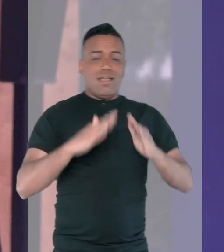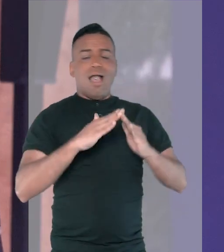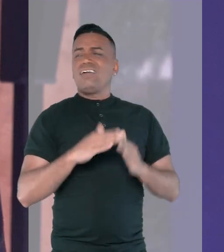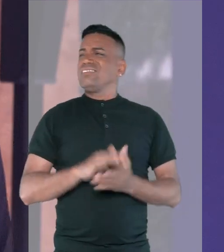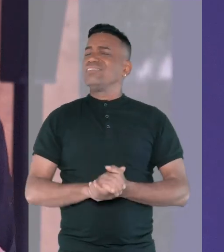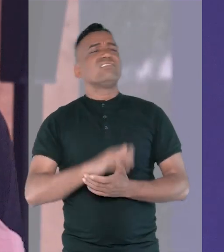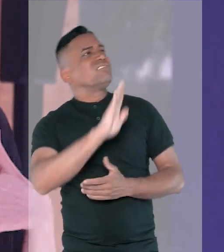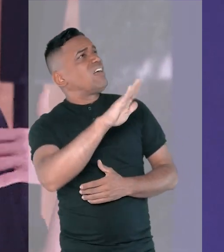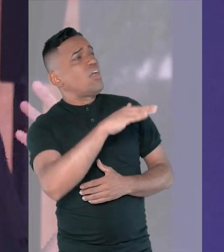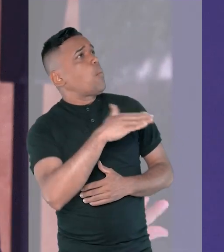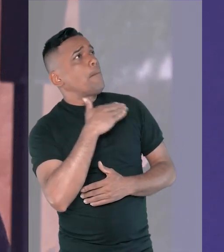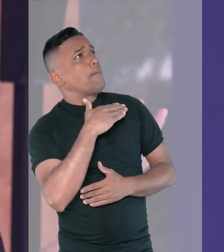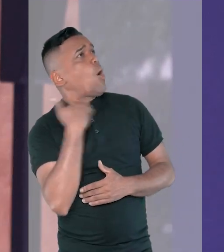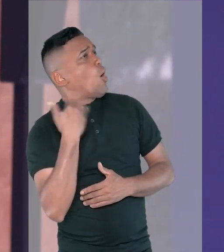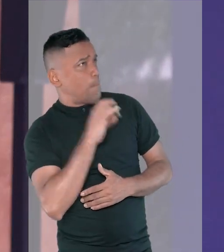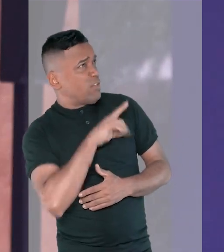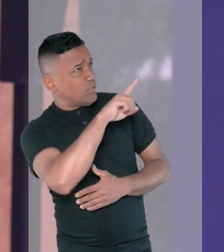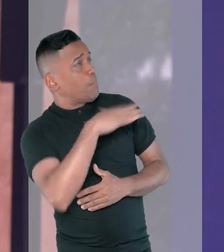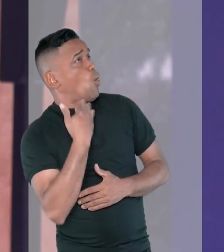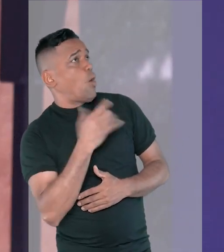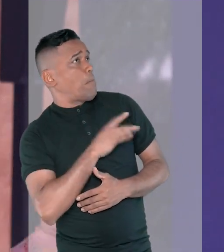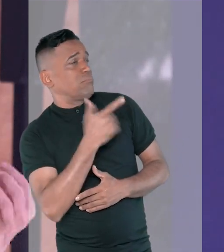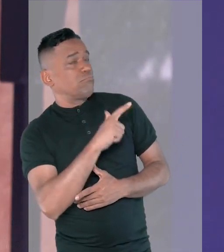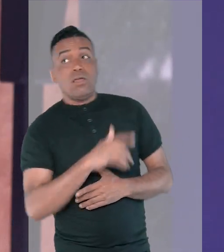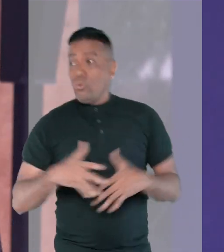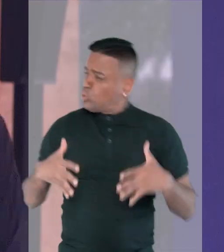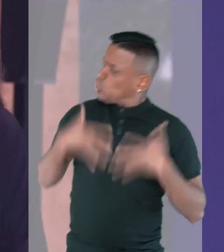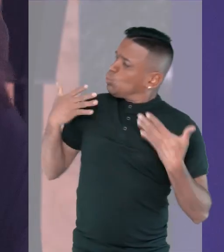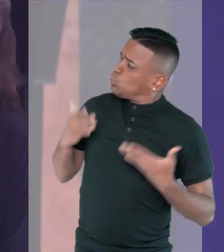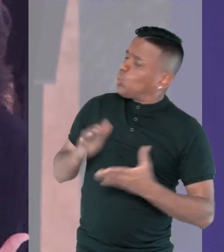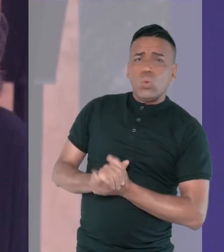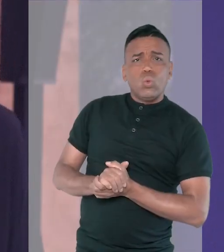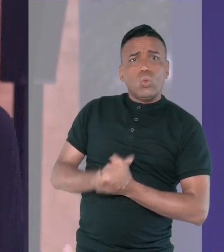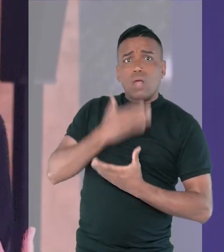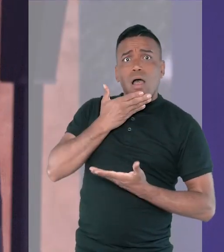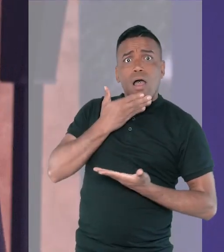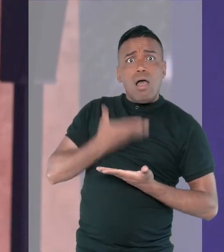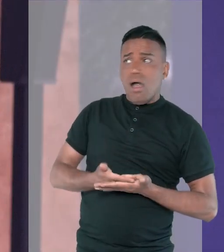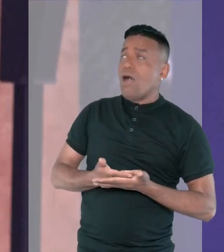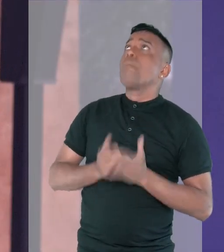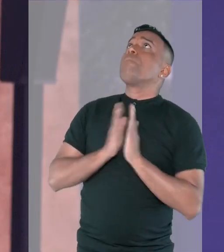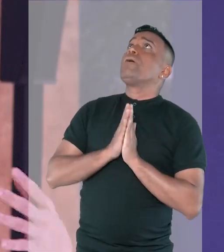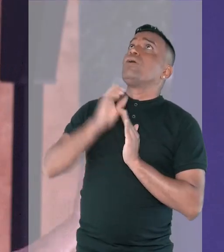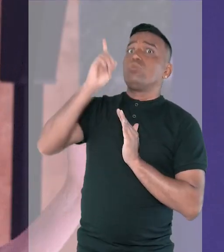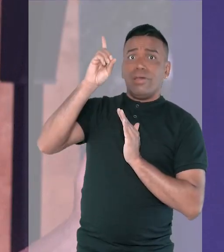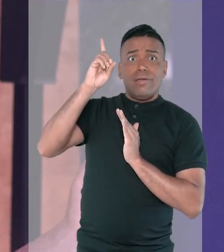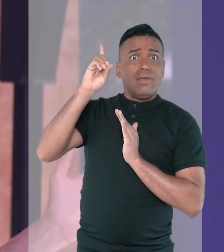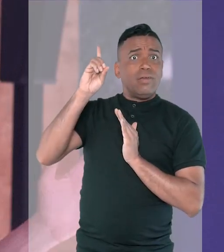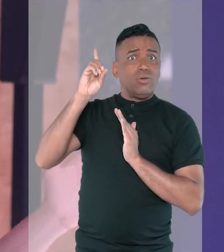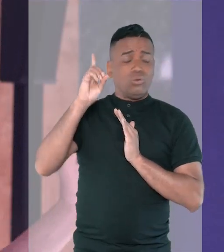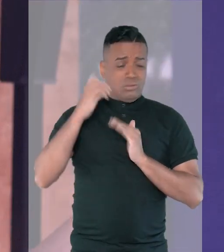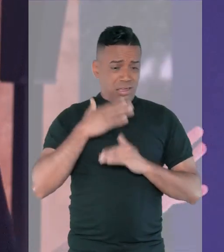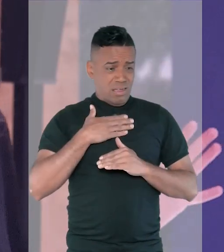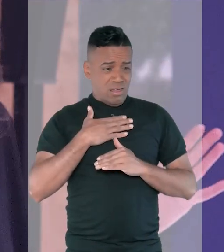falou assim: eu não tenho medo que você morra. Isso me causou um espanto. Assim, eu falei, meu Deus,